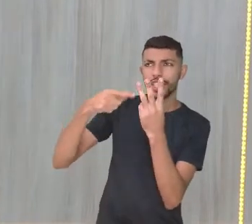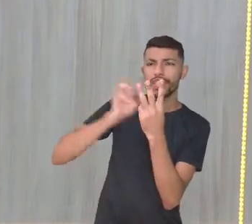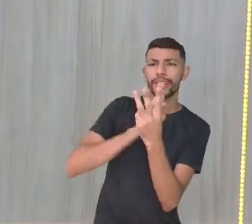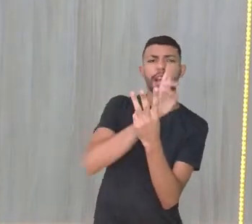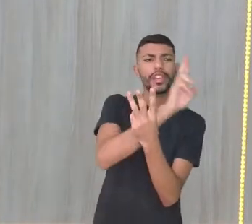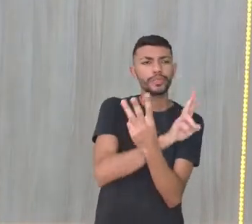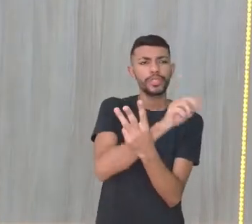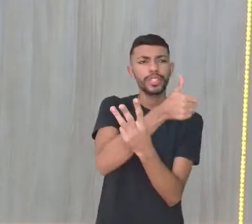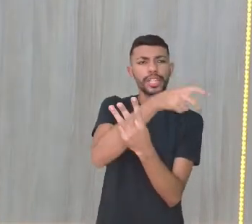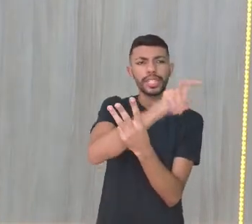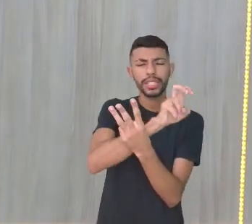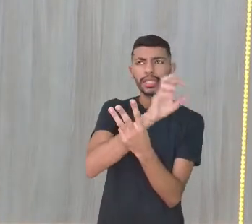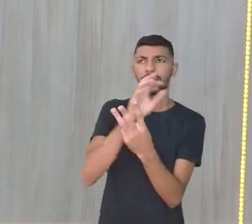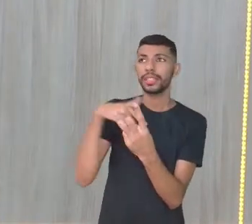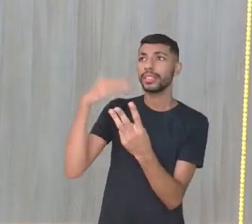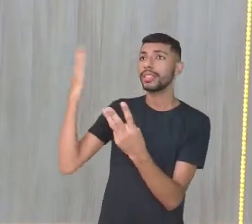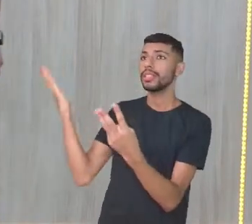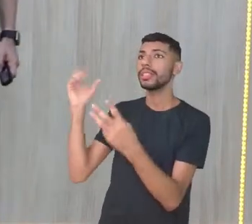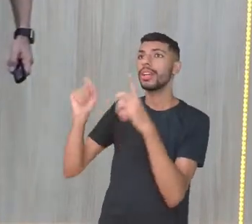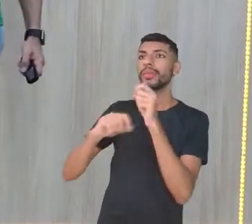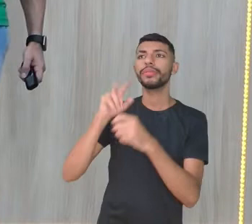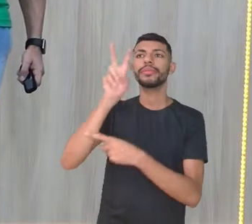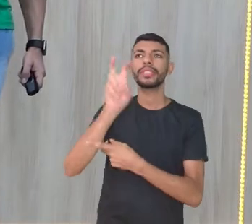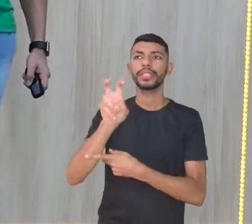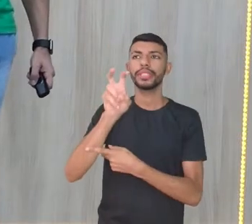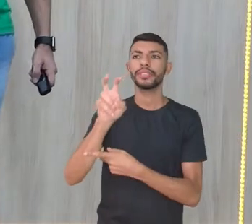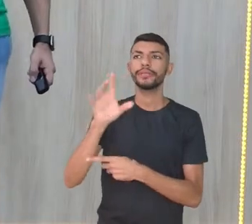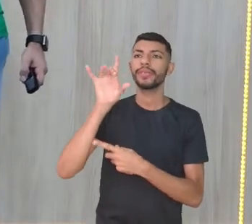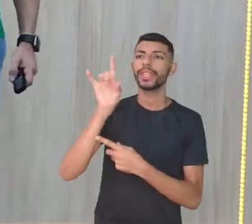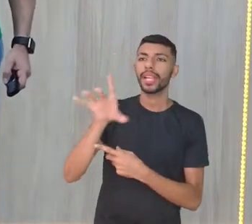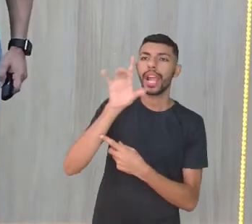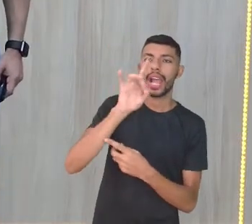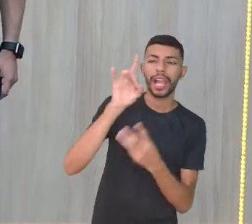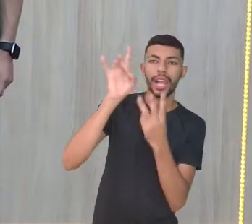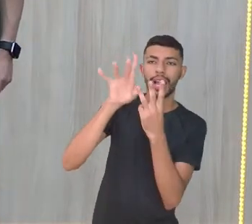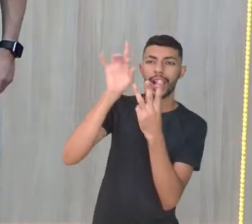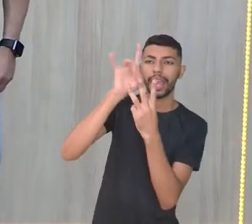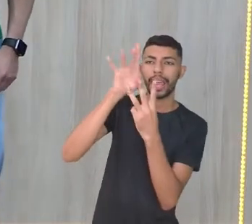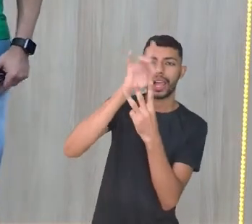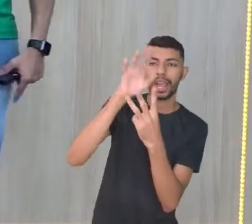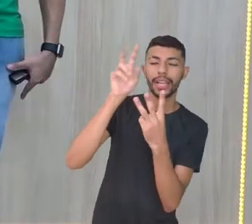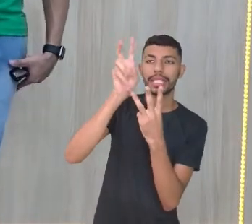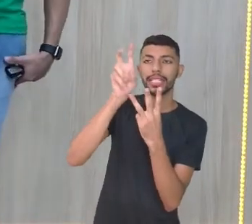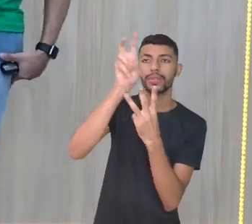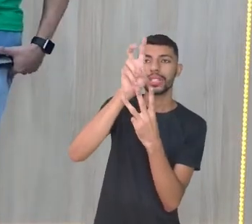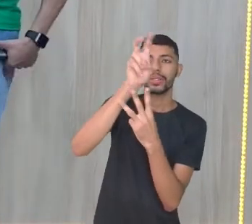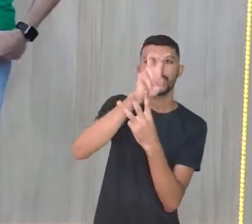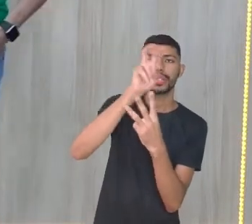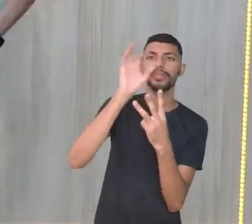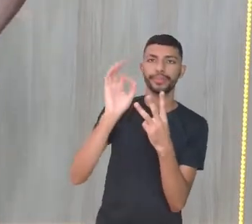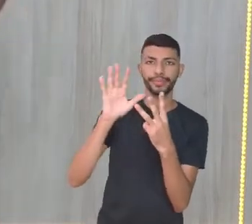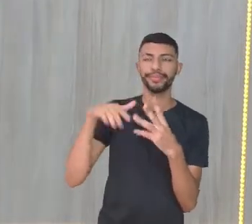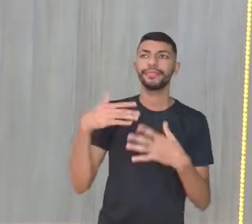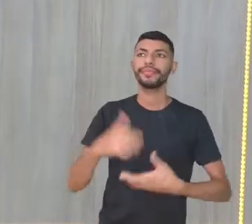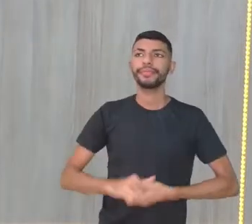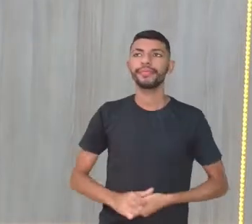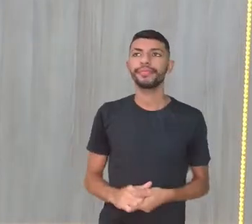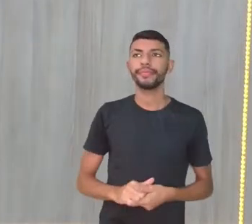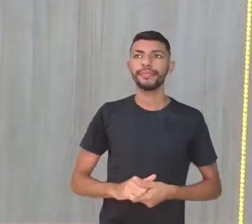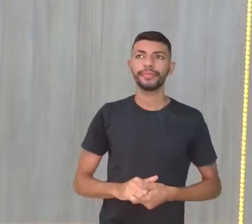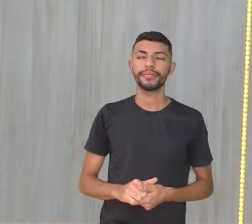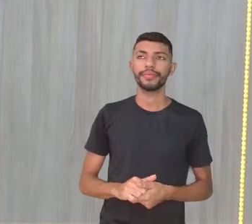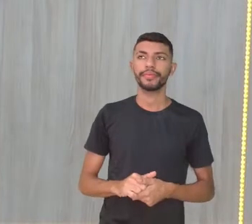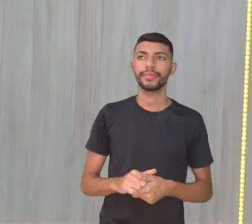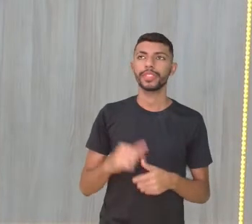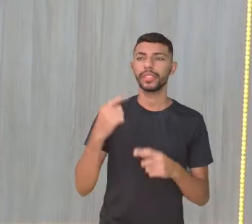aqui vai ser igual a 5. Cada estrelinha dessa aí tem o valor de 5, porque se eu somar